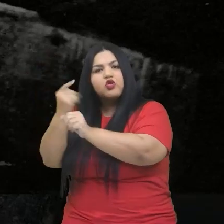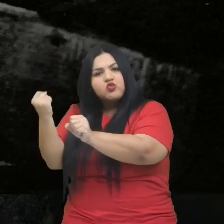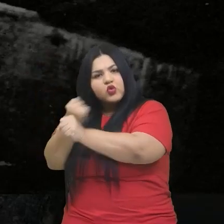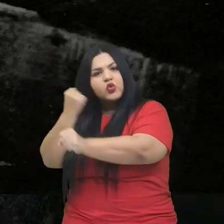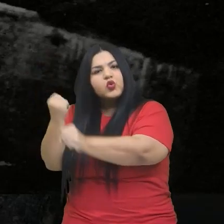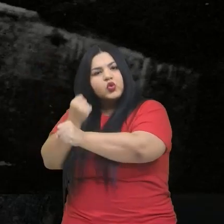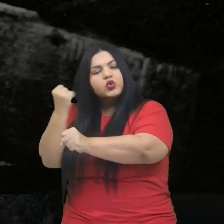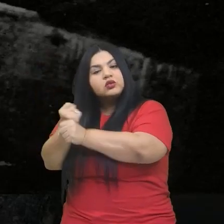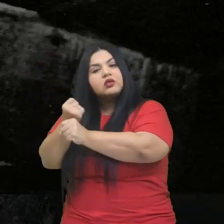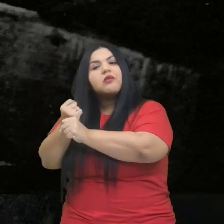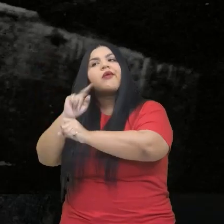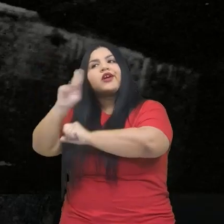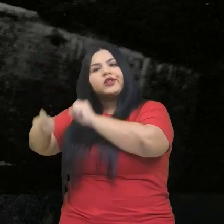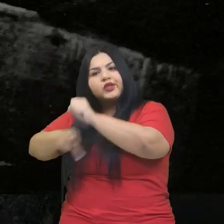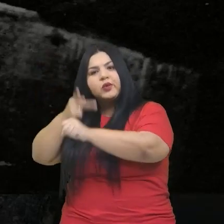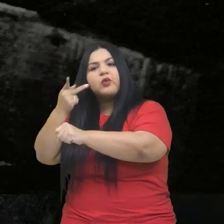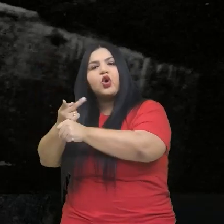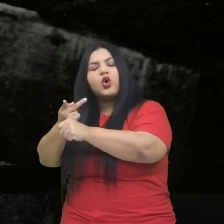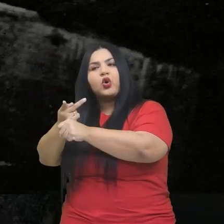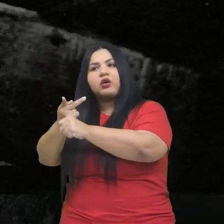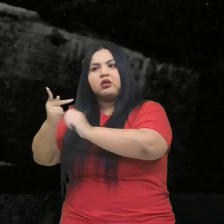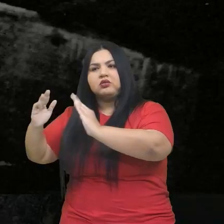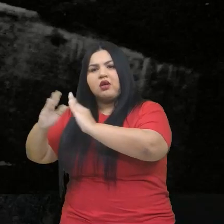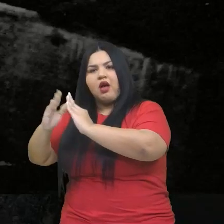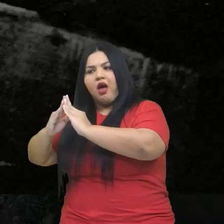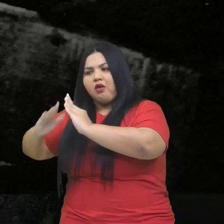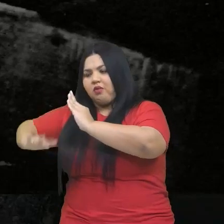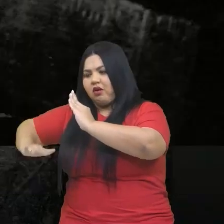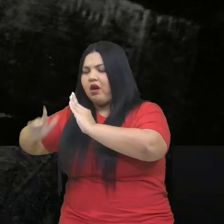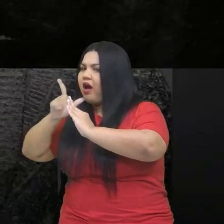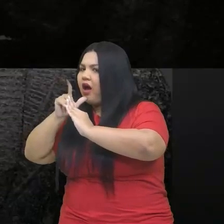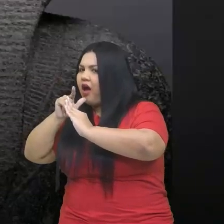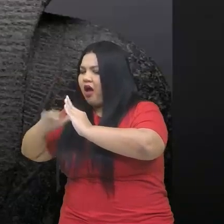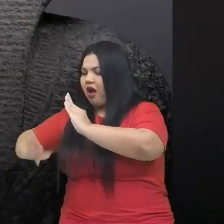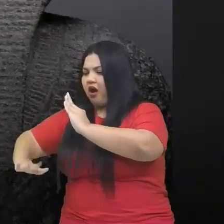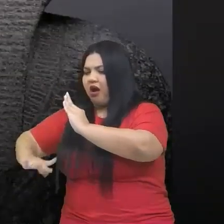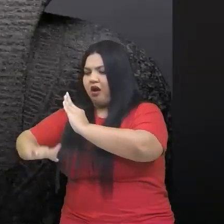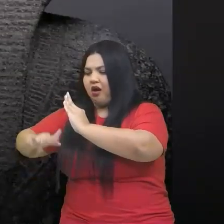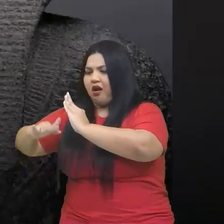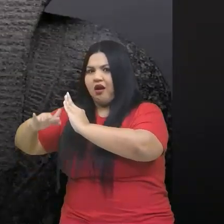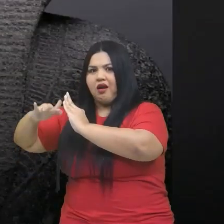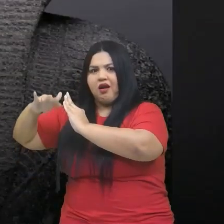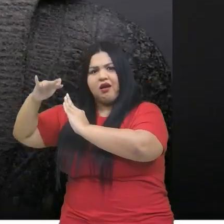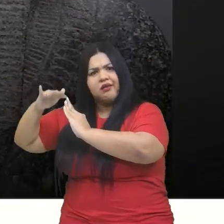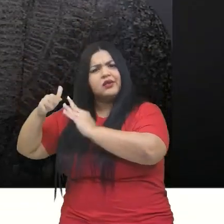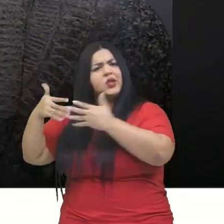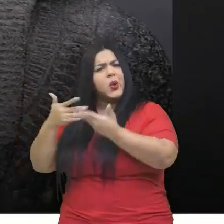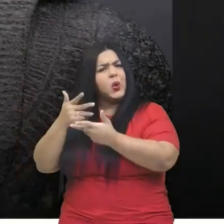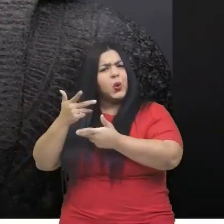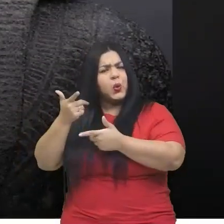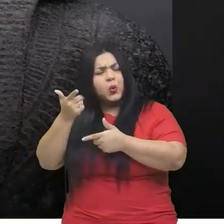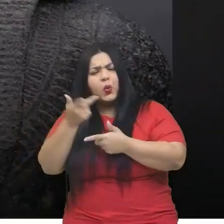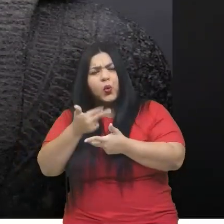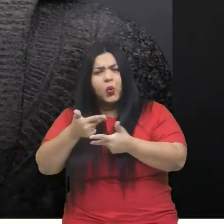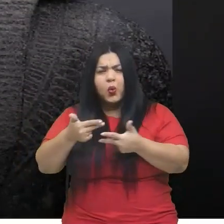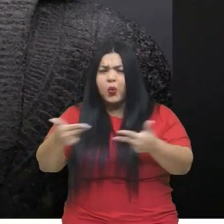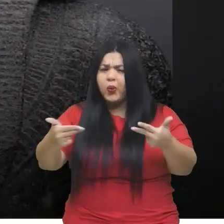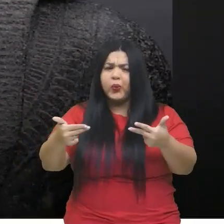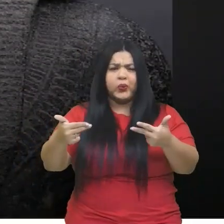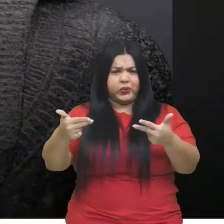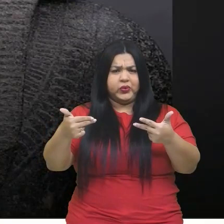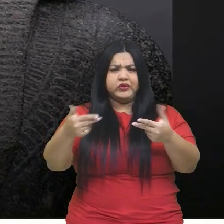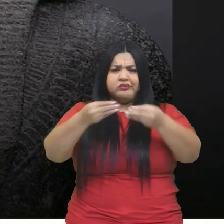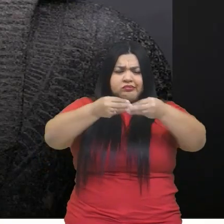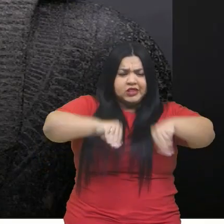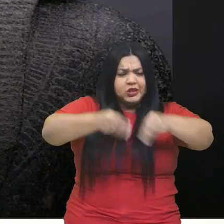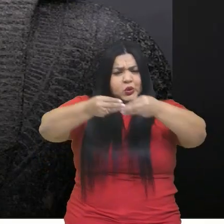em seguida ela inundou, ou seja, uma desgraça atrás da outra.